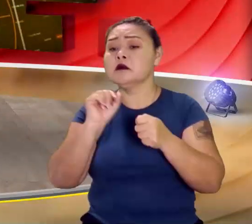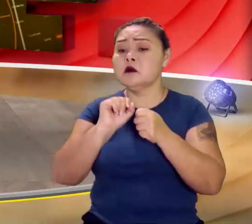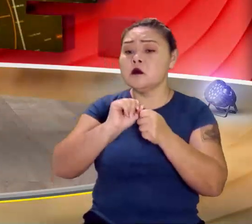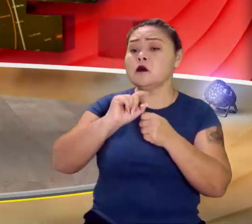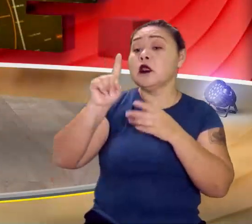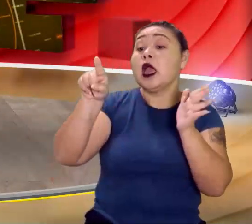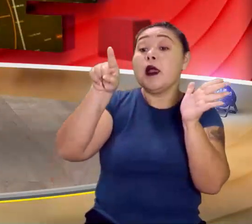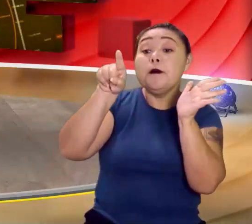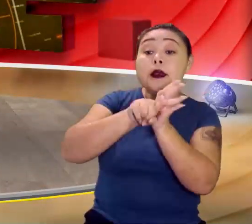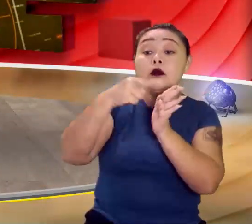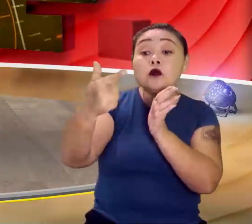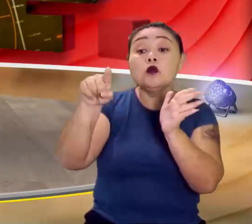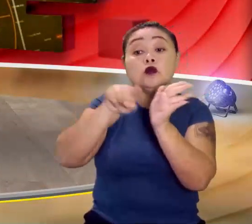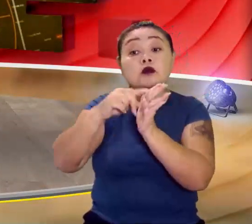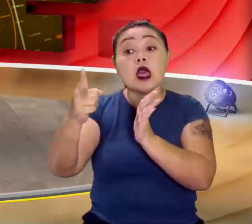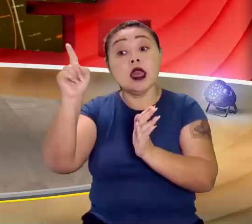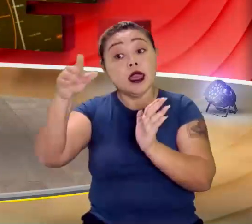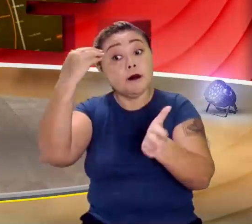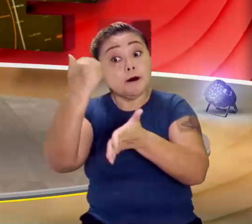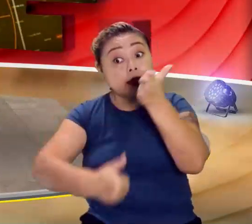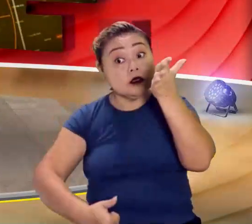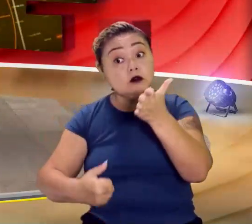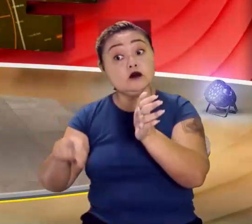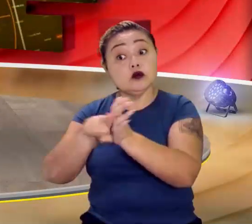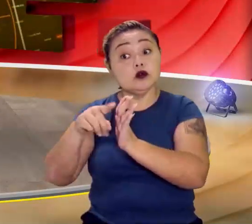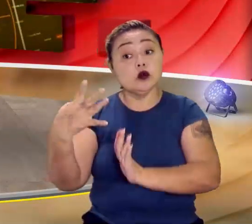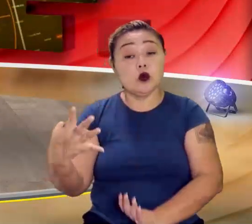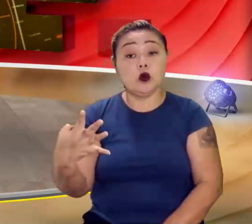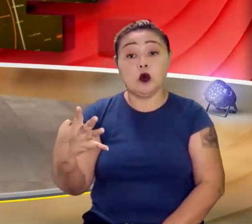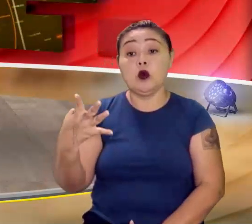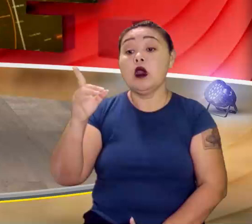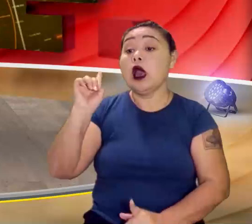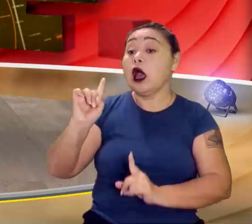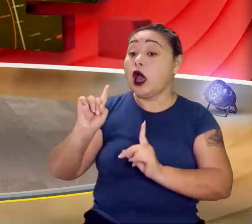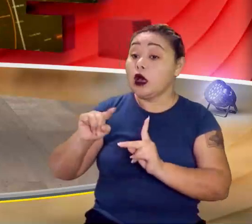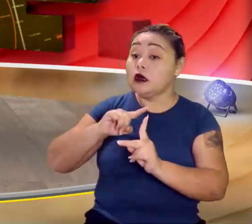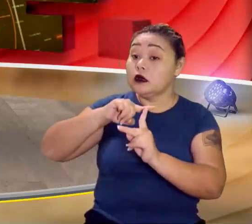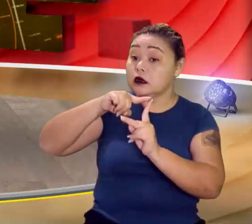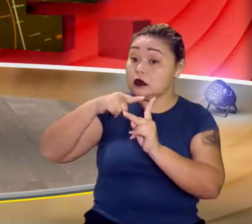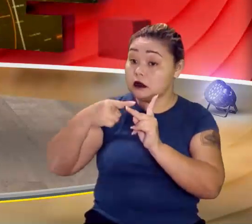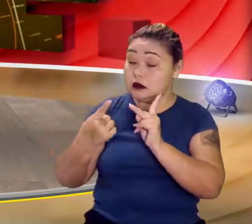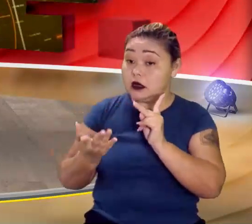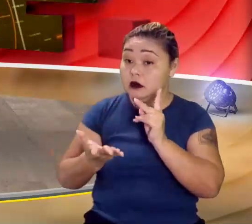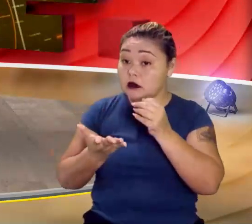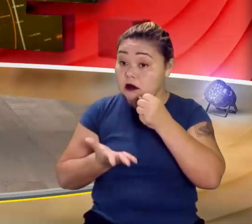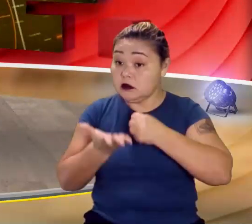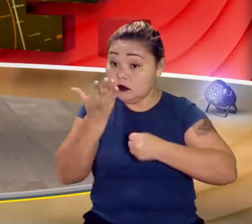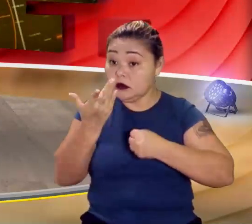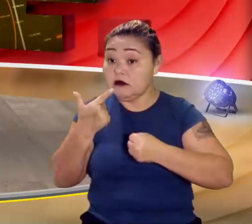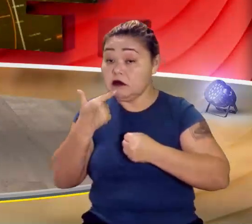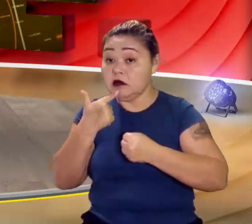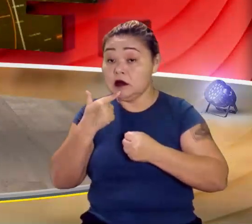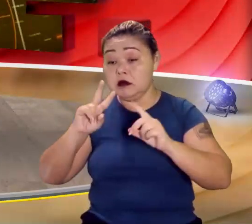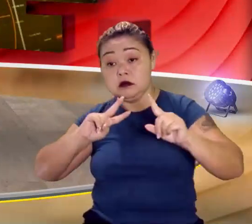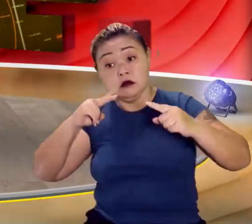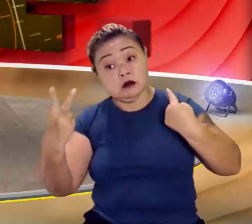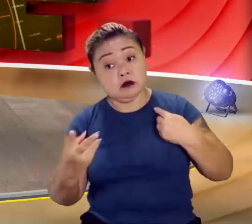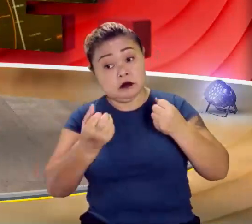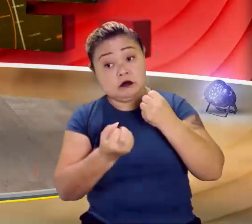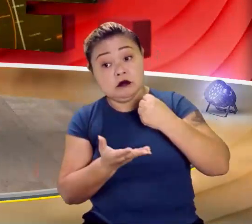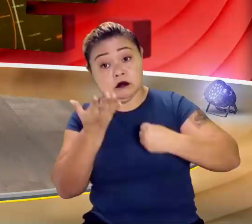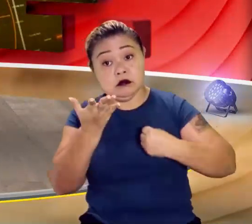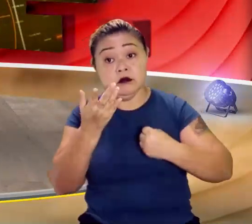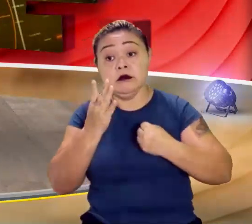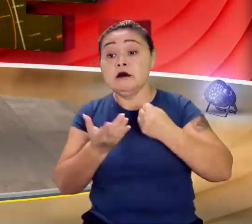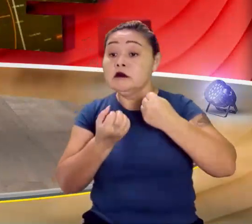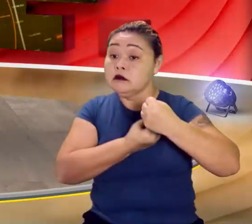vezes 2 dá menos 4. Mas só que na potência, porque eles estão falando de radiciação, o inverso da potência.